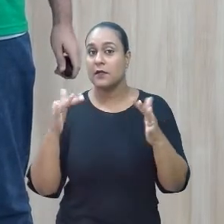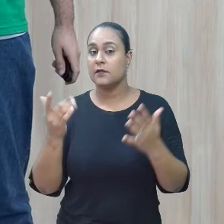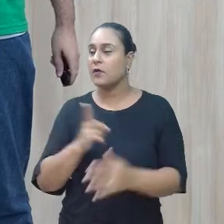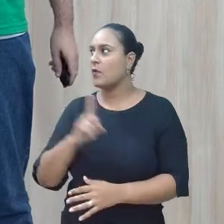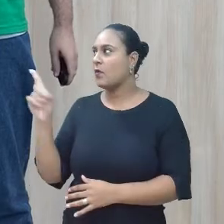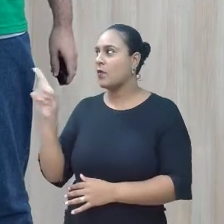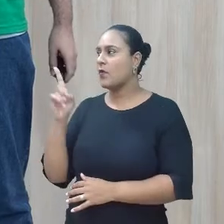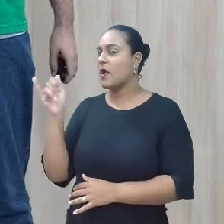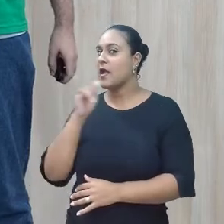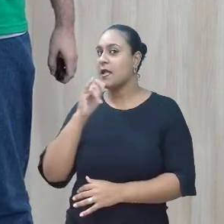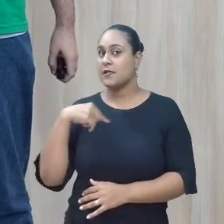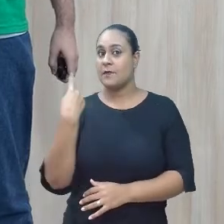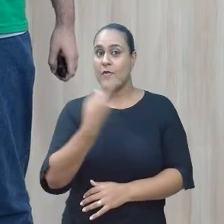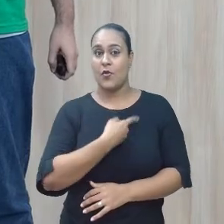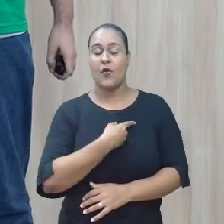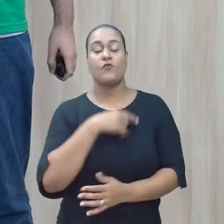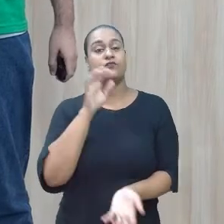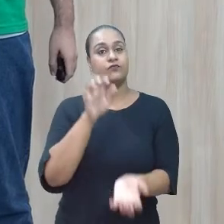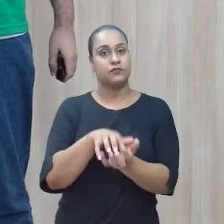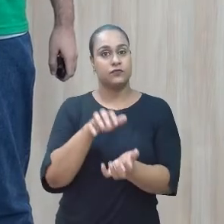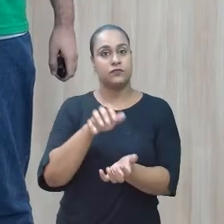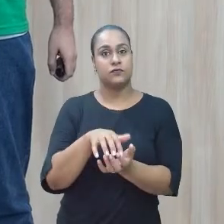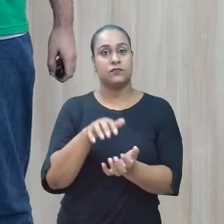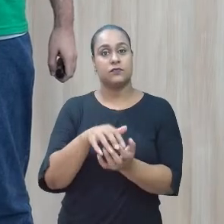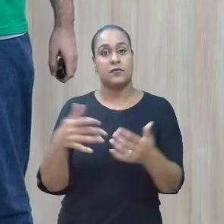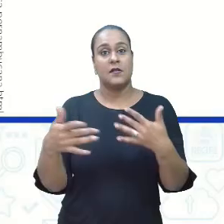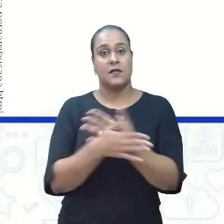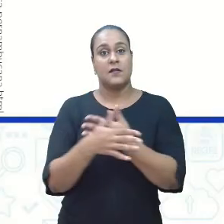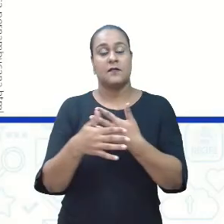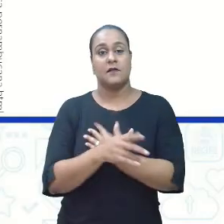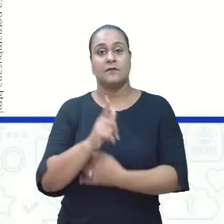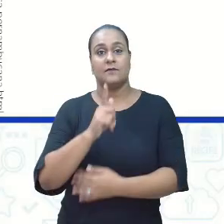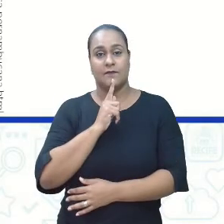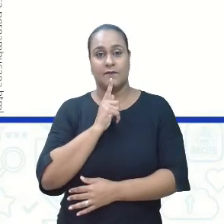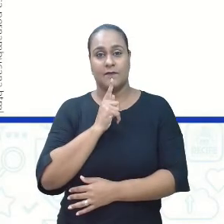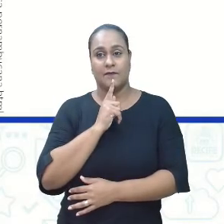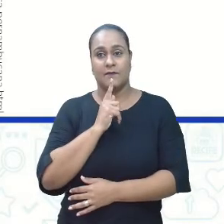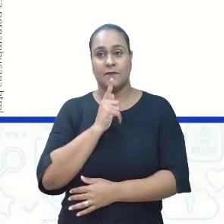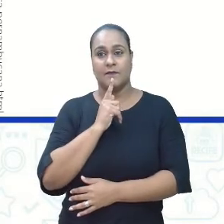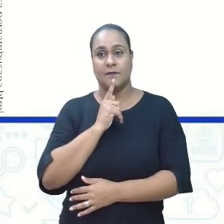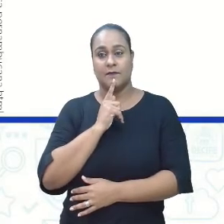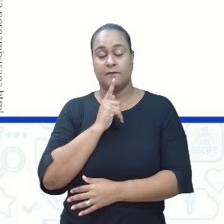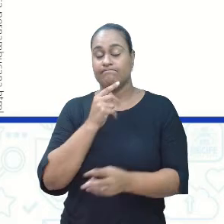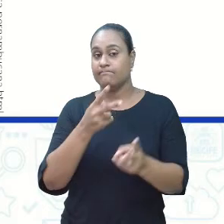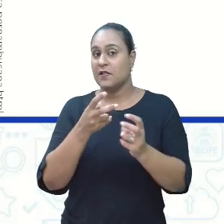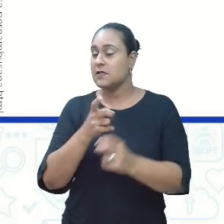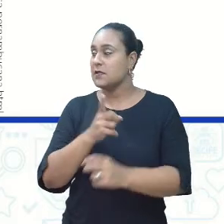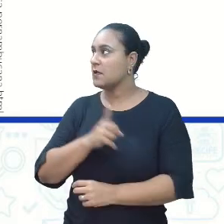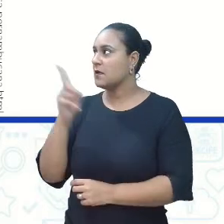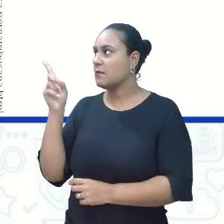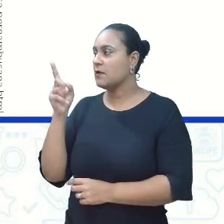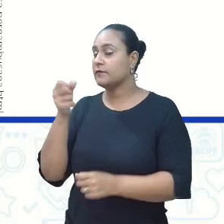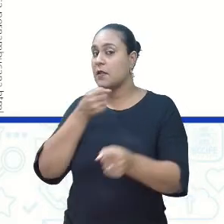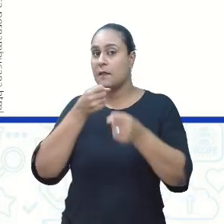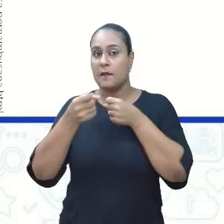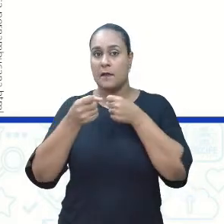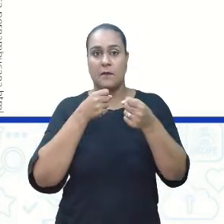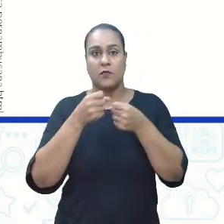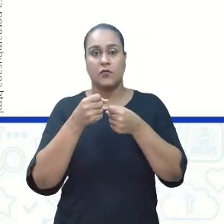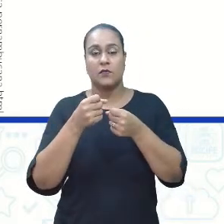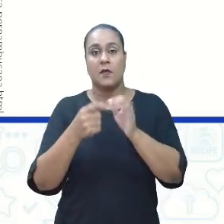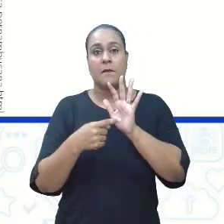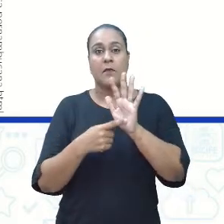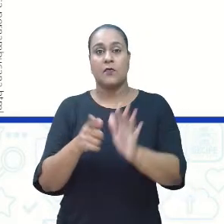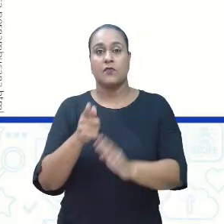um exemplo nosso, aqui do nosso estado, né? Na cidade de Garanhuns, ó, reparem aí na matéria, que diz que Garanhuns é